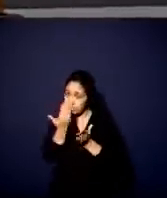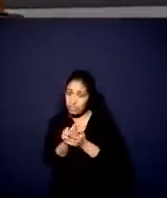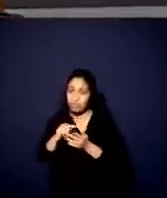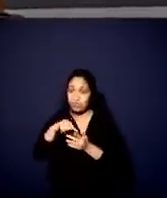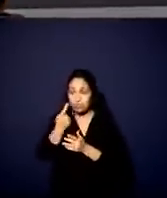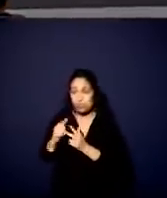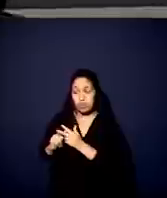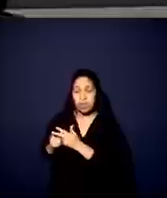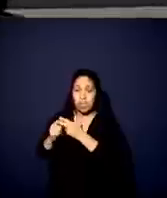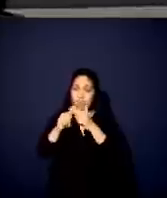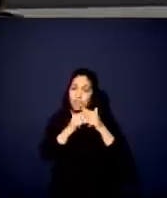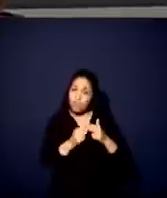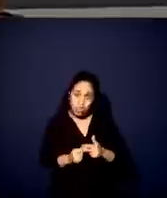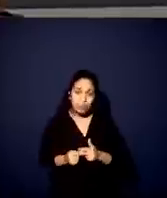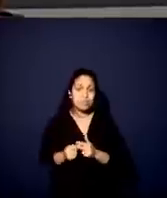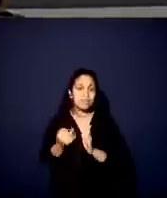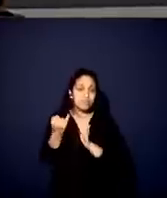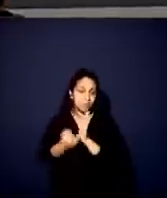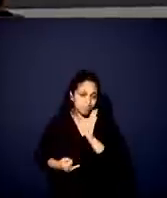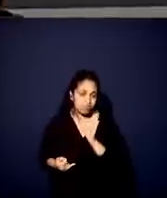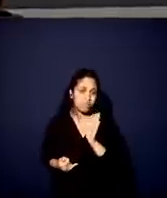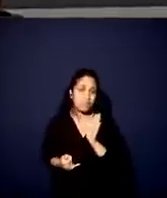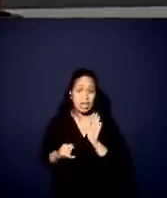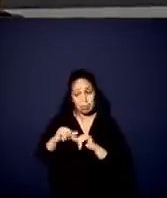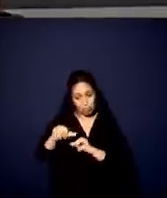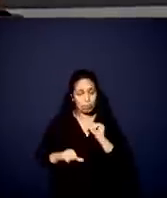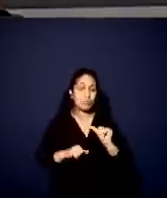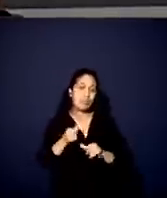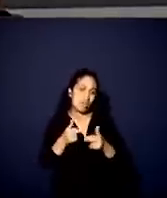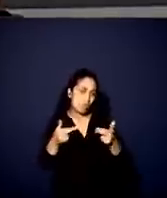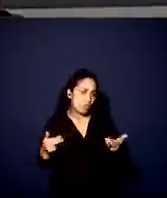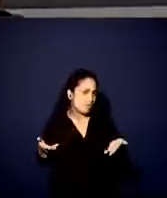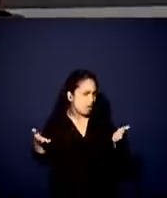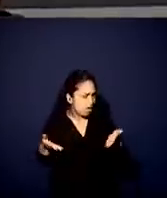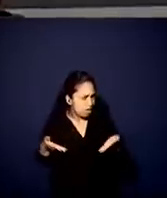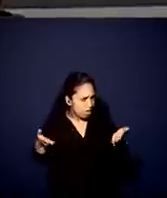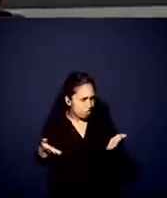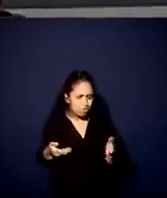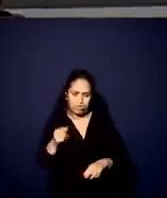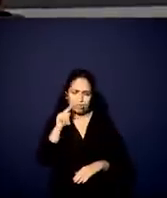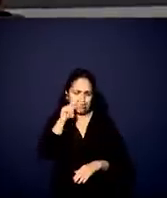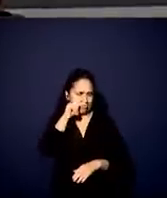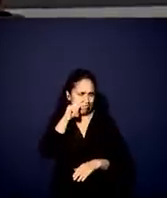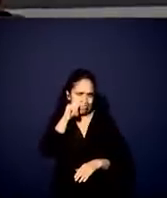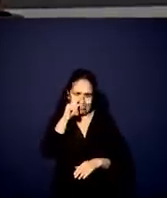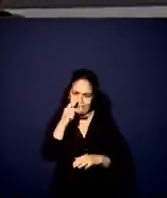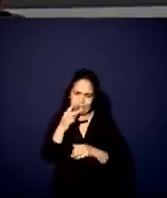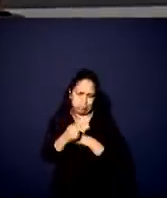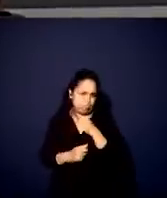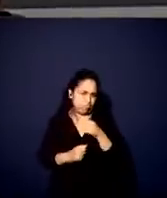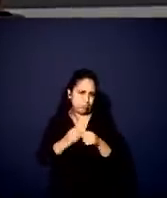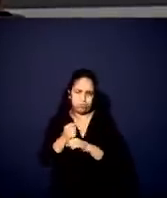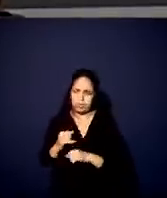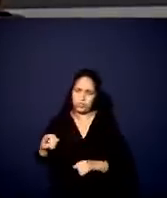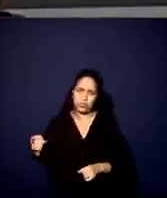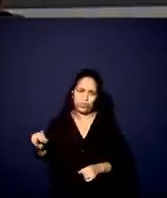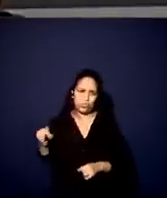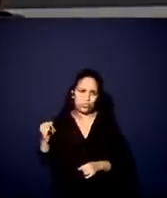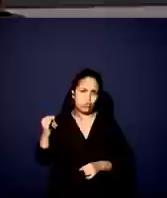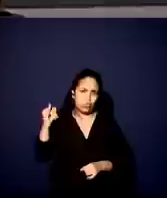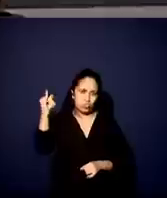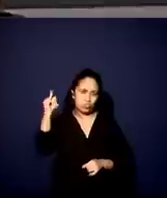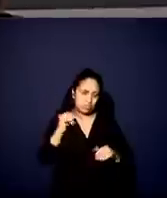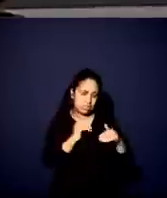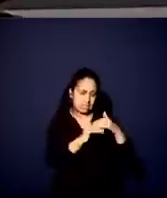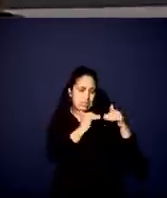reforma como a tributária que foi Prometida aí você muda o cenário mas hoje a gente tem um risco de ter dois anos de jerusaltos e crescimento